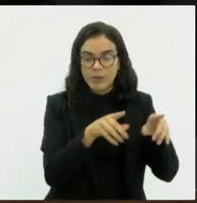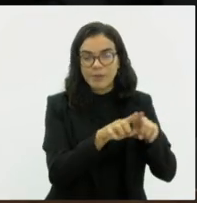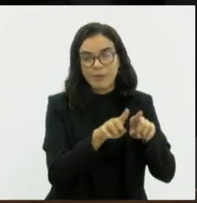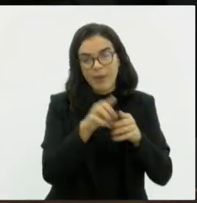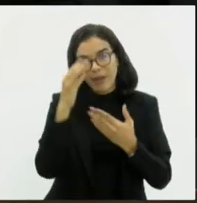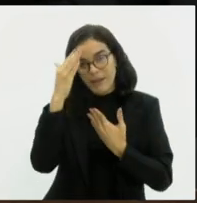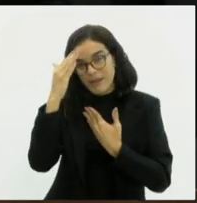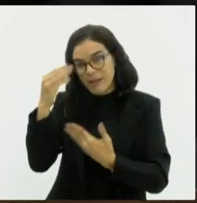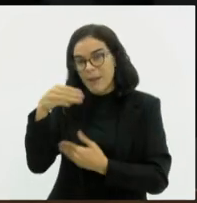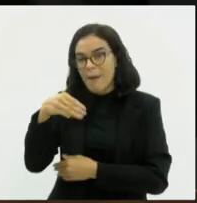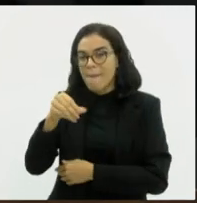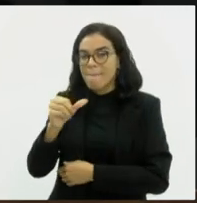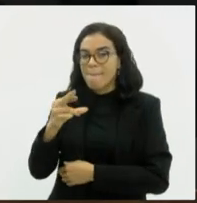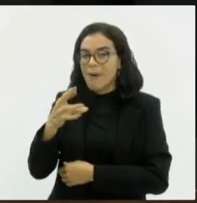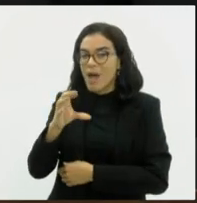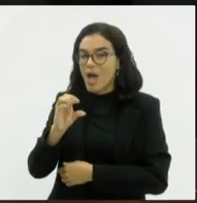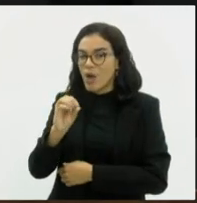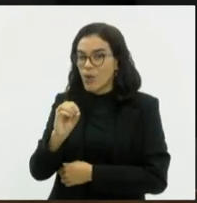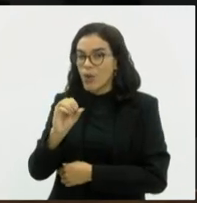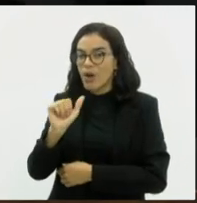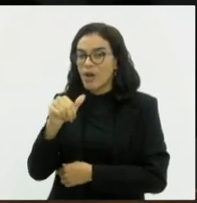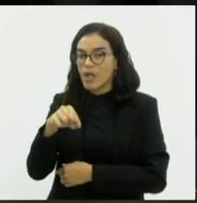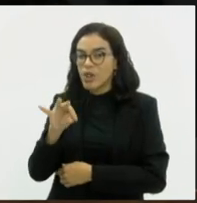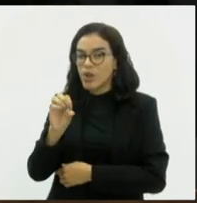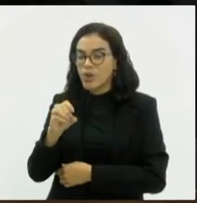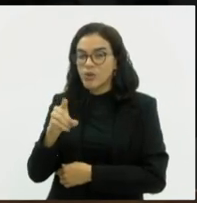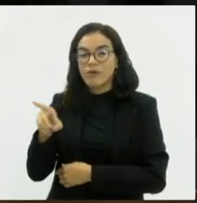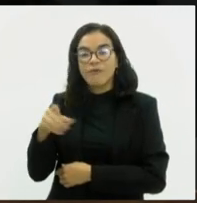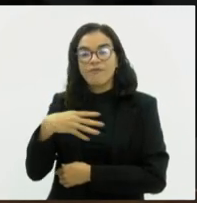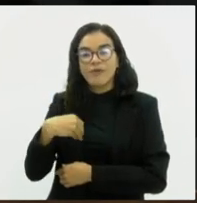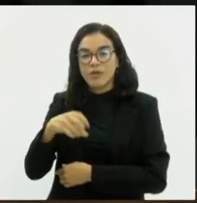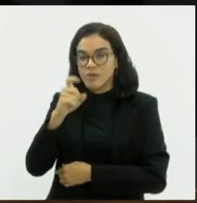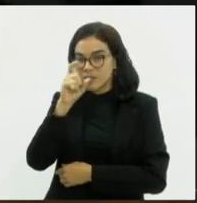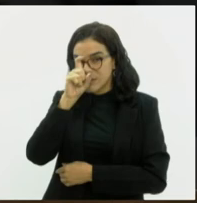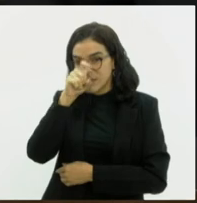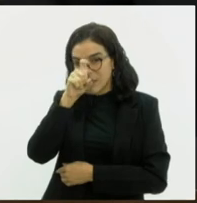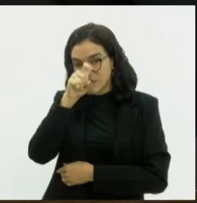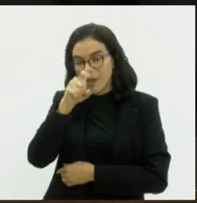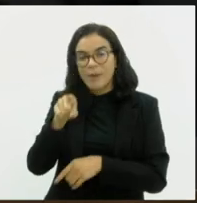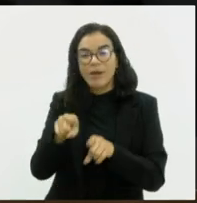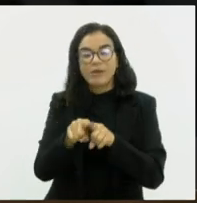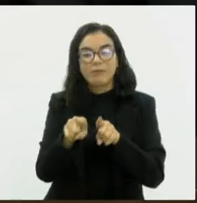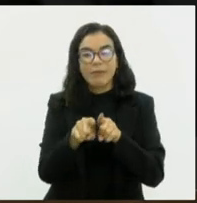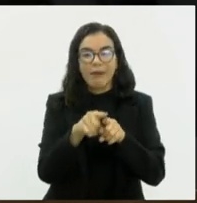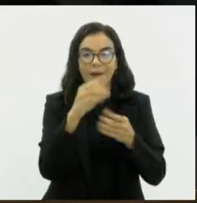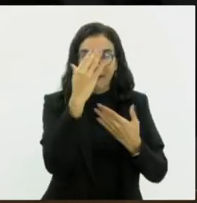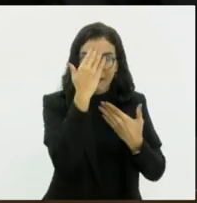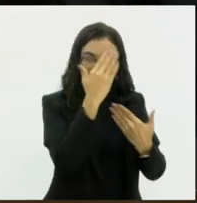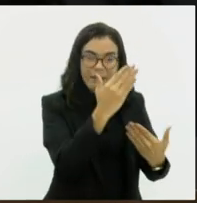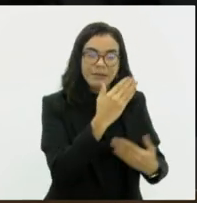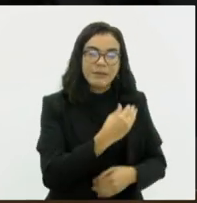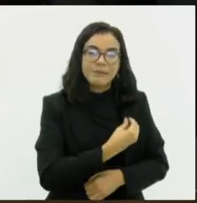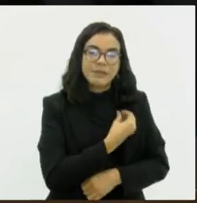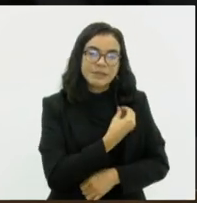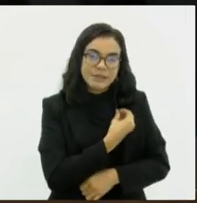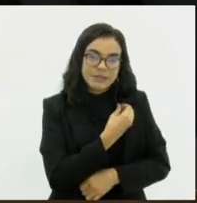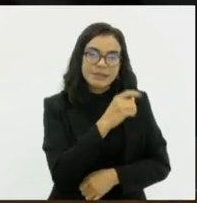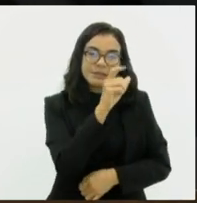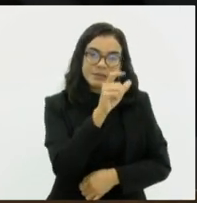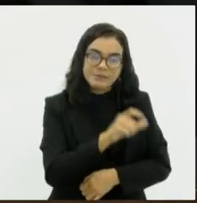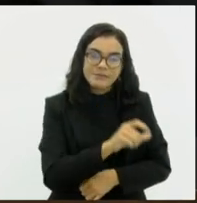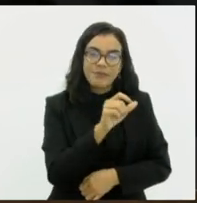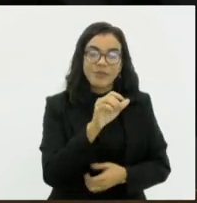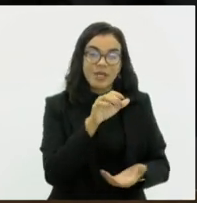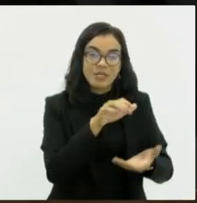Antônio, filho do Sérgio Cabral, presente, que eu gosto muito dele. Quero agradecer a presença. Quero agradecer a presença aqui